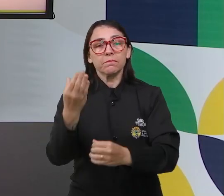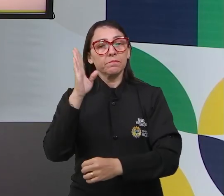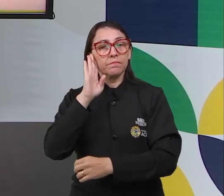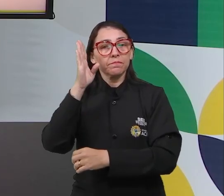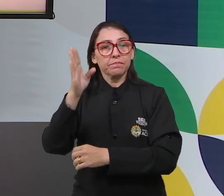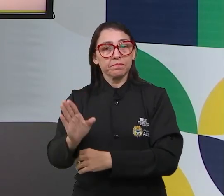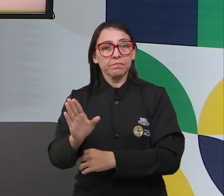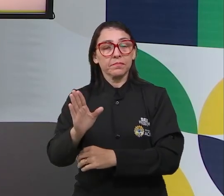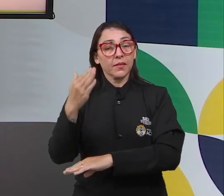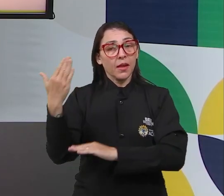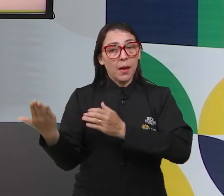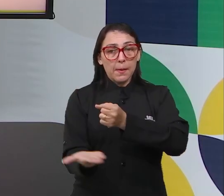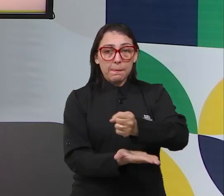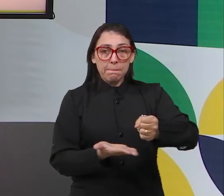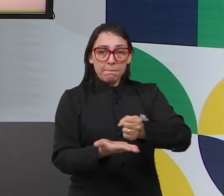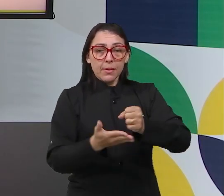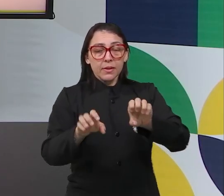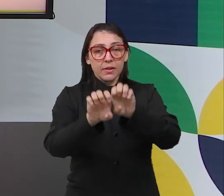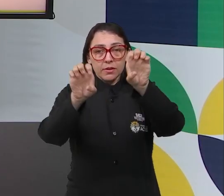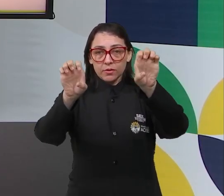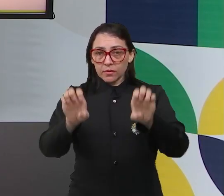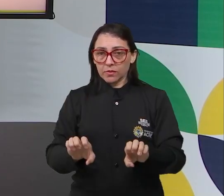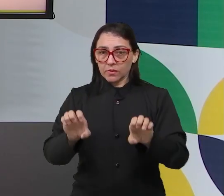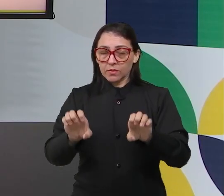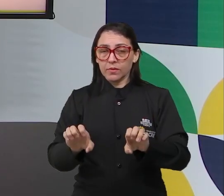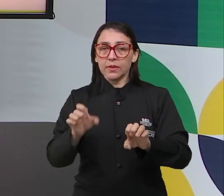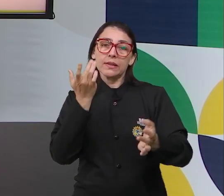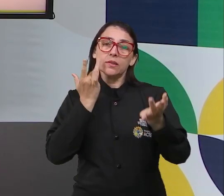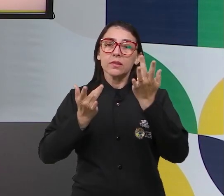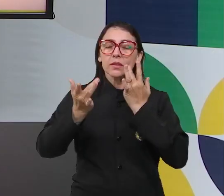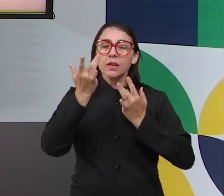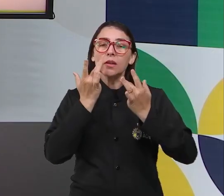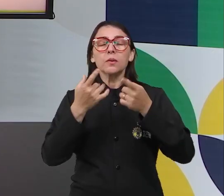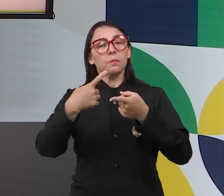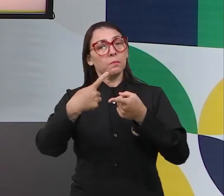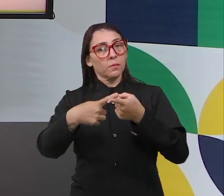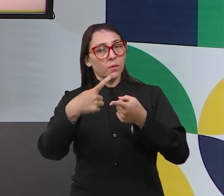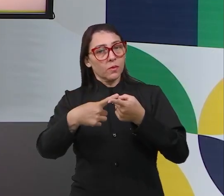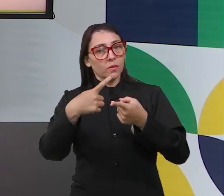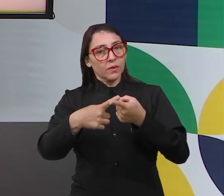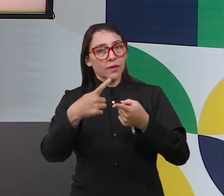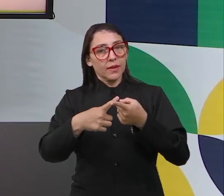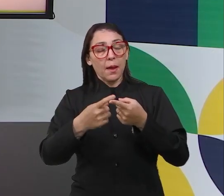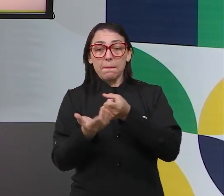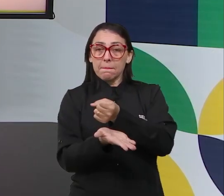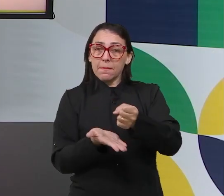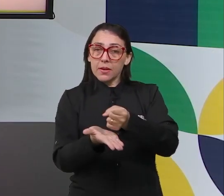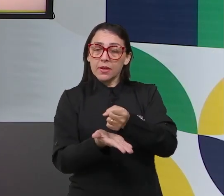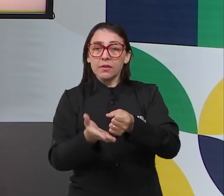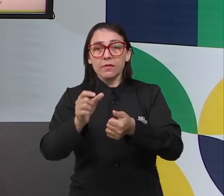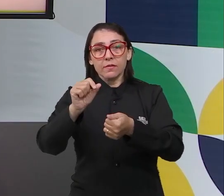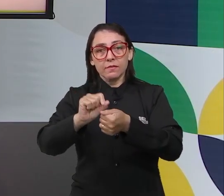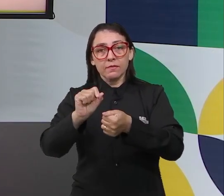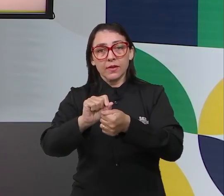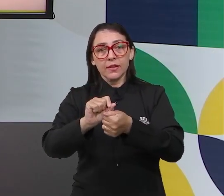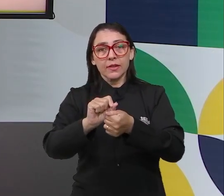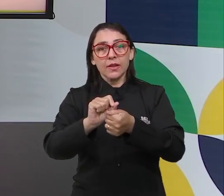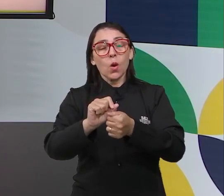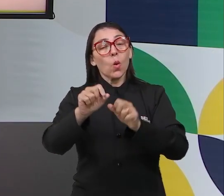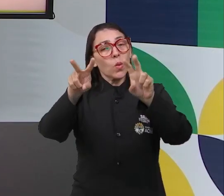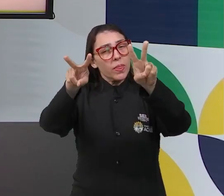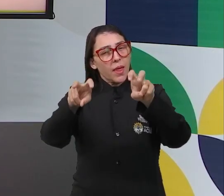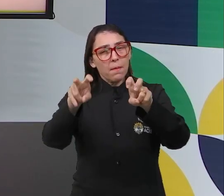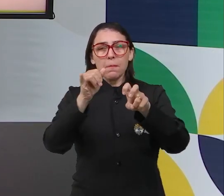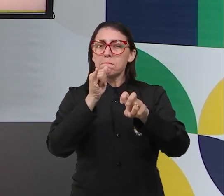a coluna aqui da estrutura desse tipo de teatro, porque o teatro fórum, basicamente, eles faziam uma cena, pegavam um tema